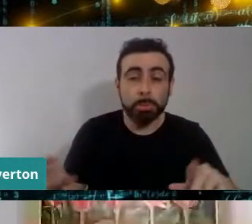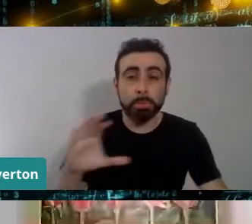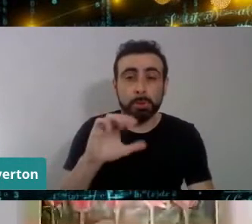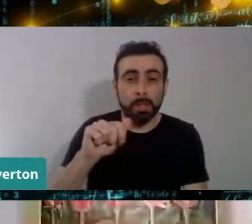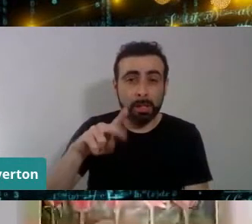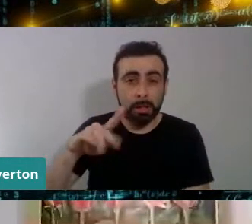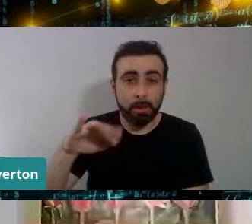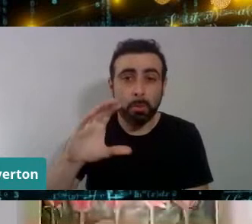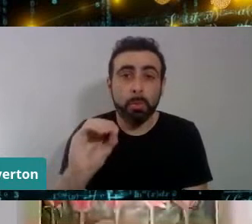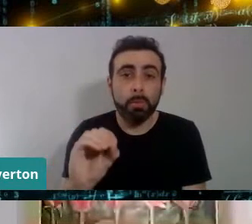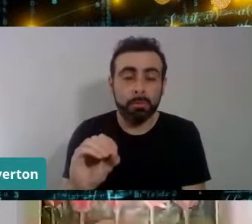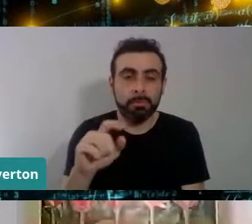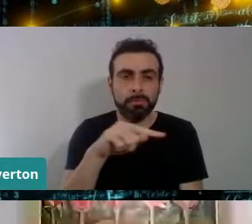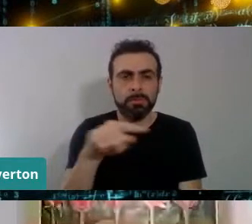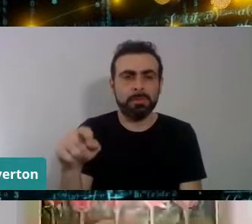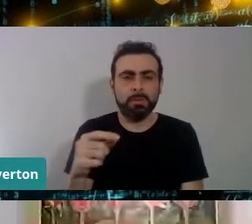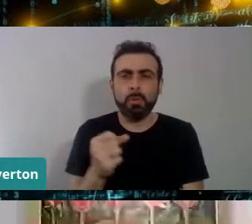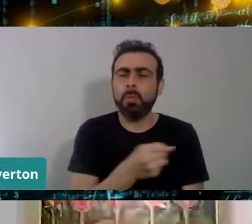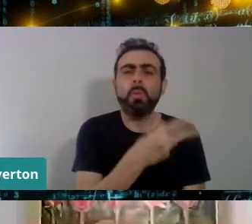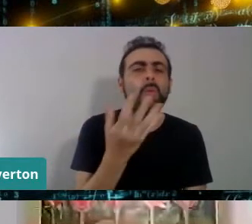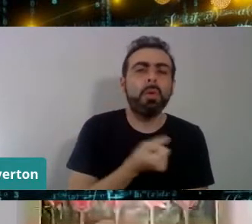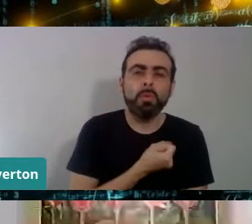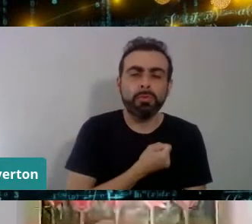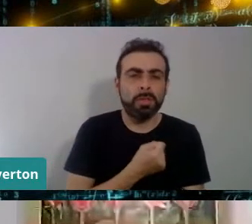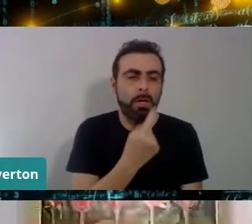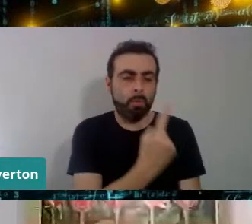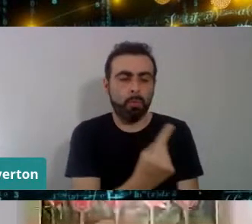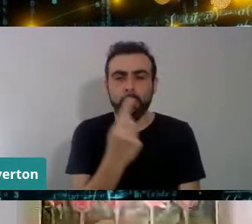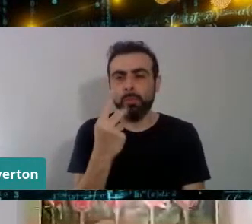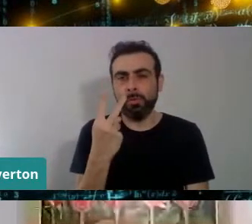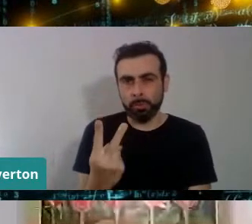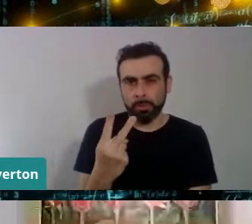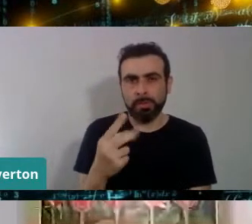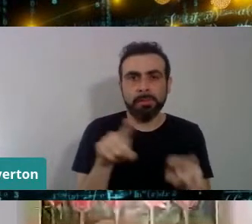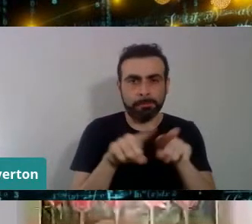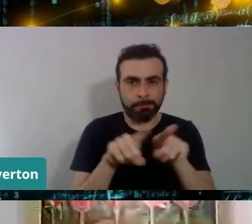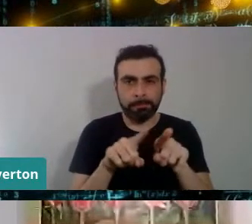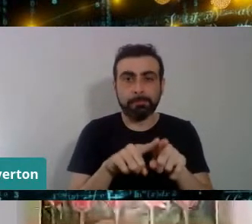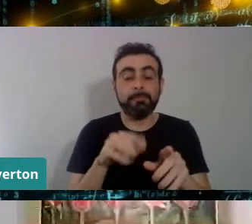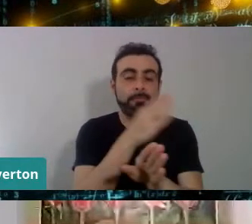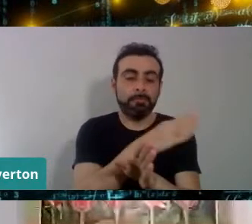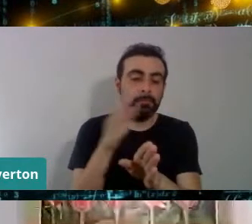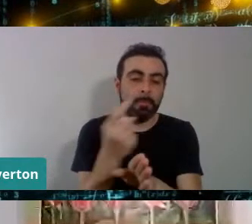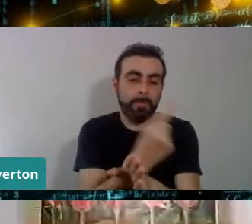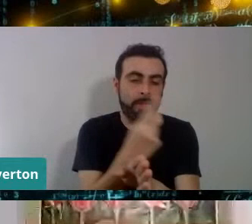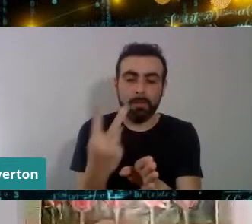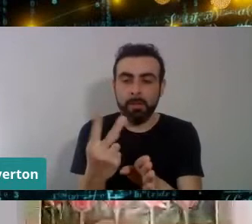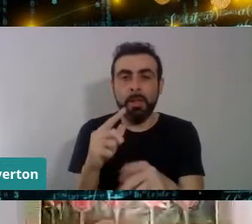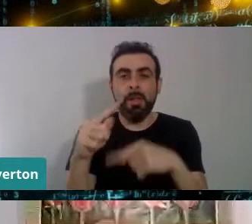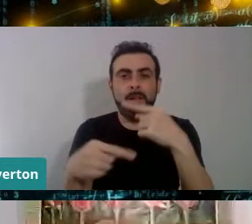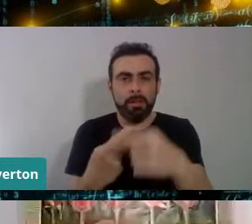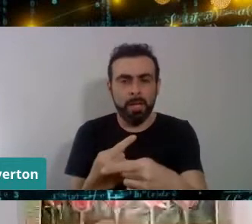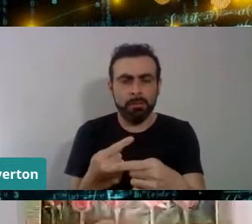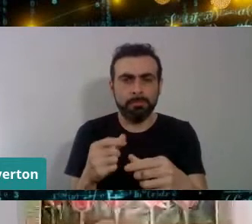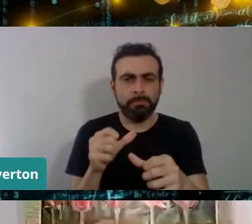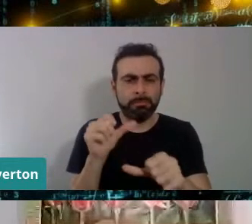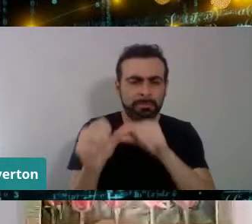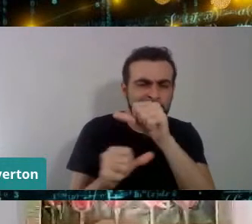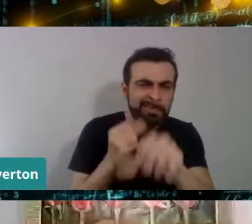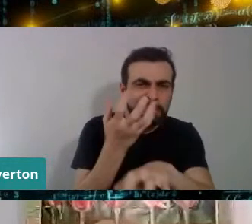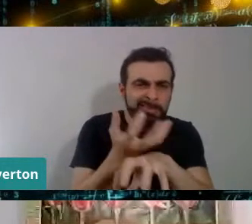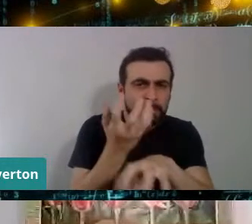1, 2, 3? É, cálculo 1, 2, cálculo 1 e 2. Depois passei para vetores, né?